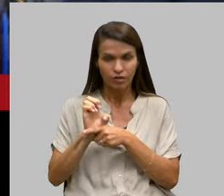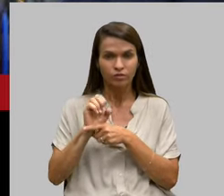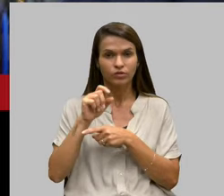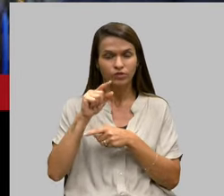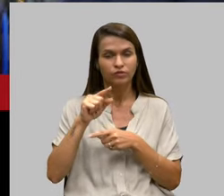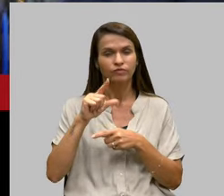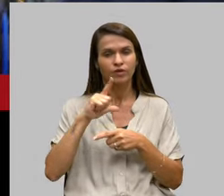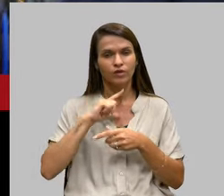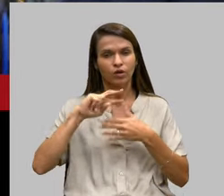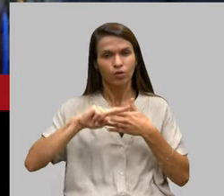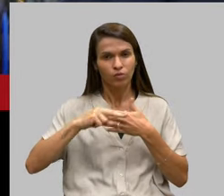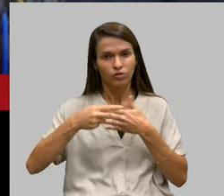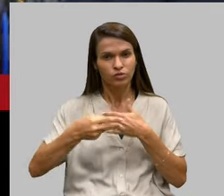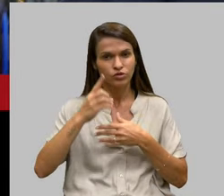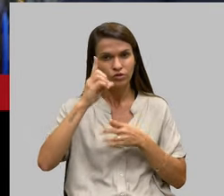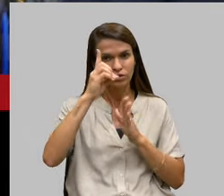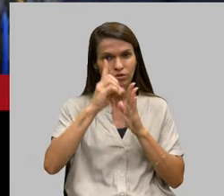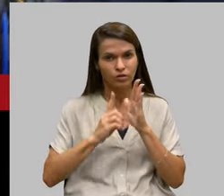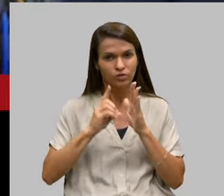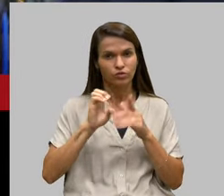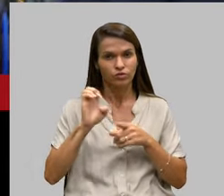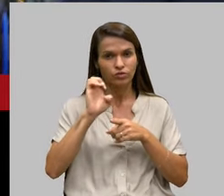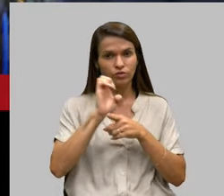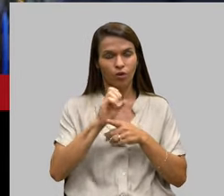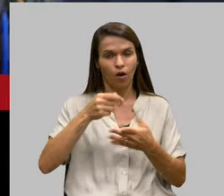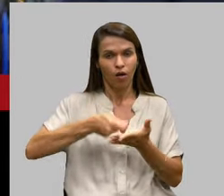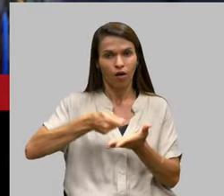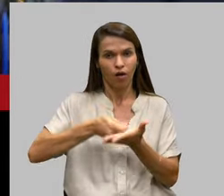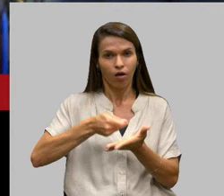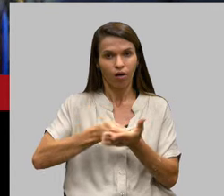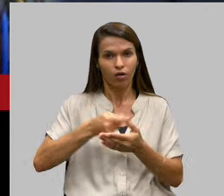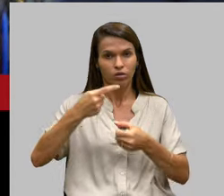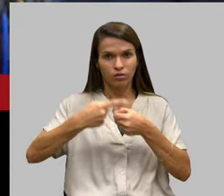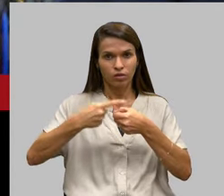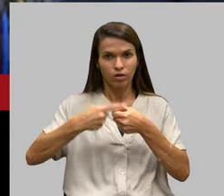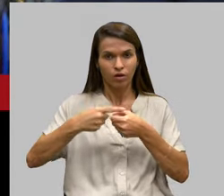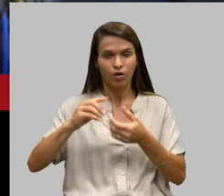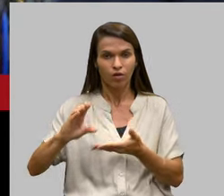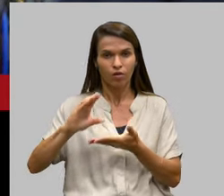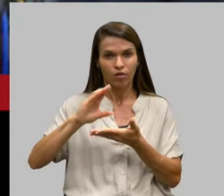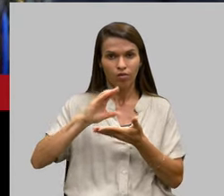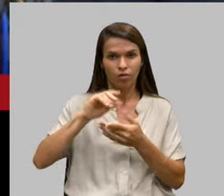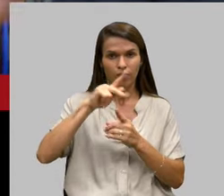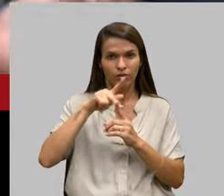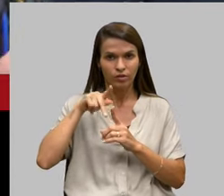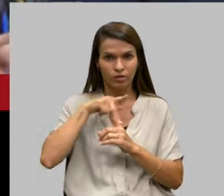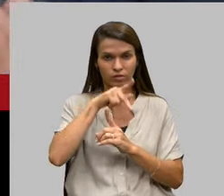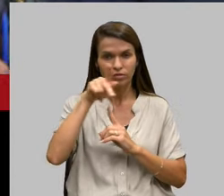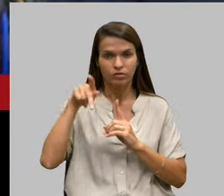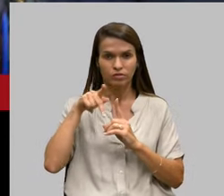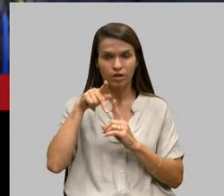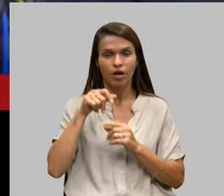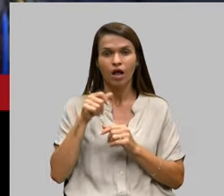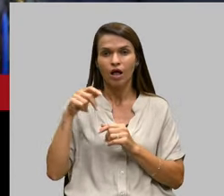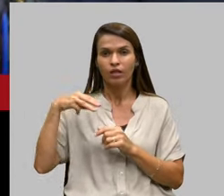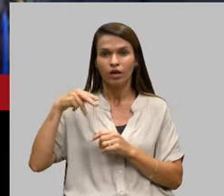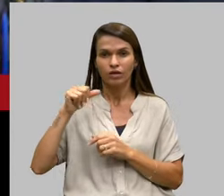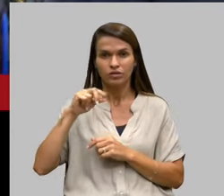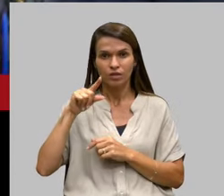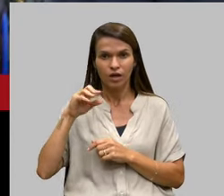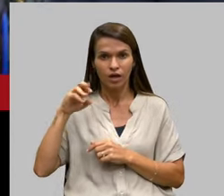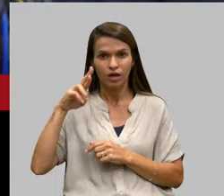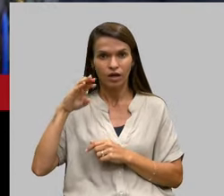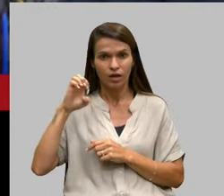gerar direito do Estado te cobrar cobrar do município a compensação previdenciária Nazara até me perguntava se a compensação